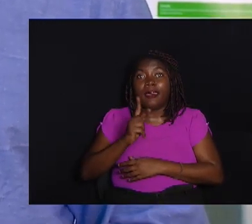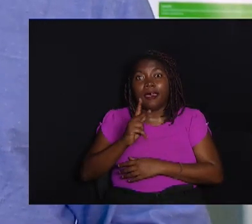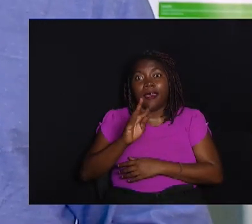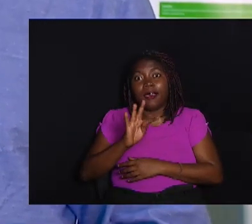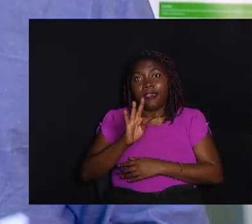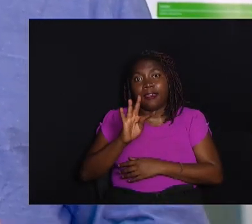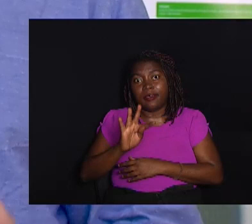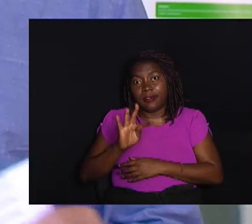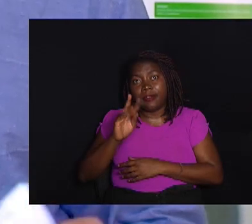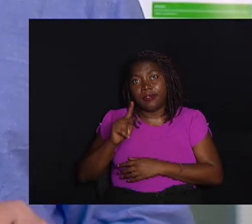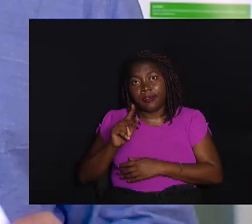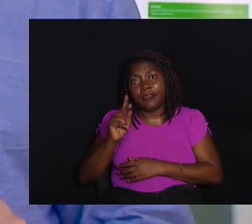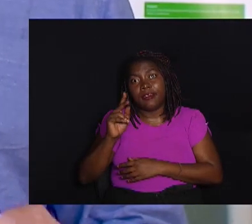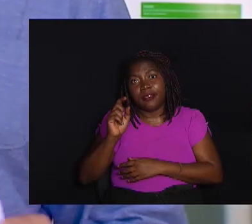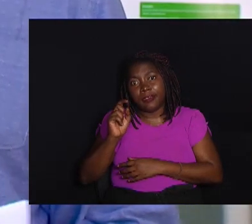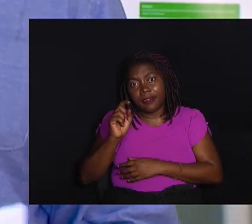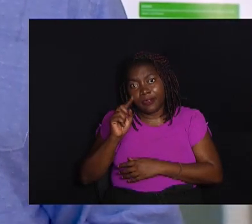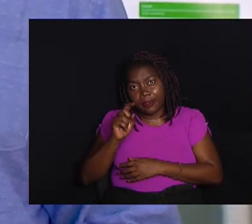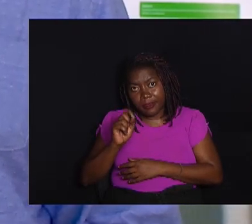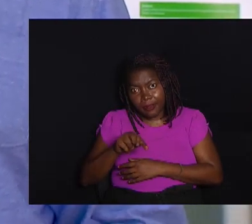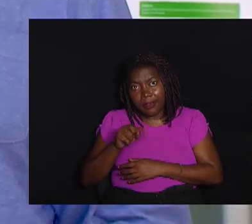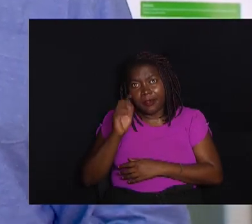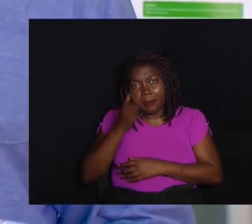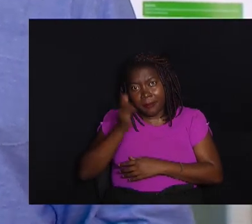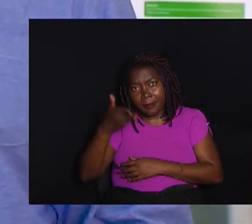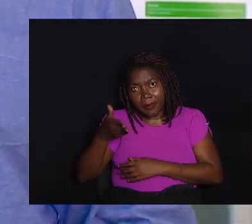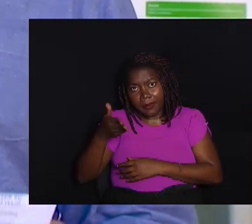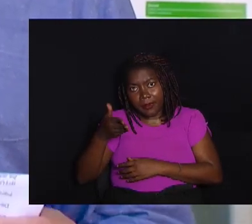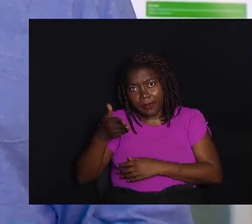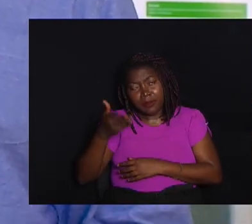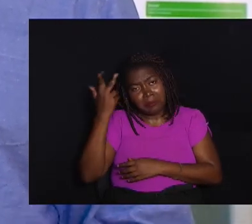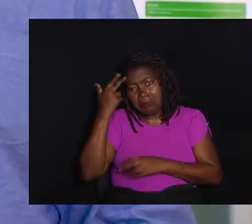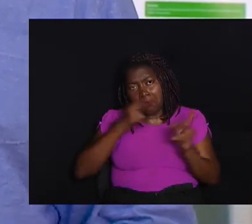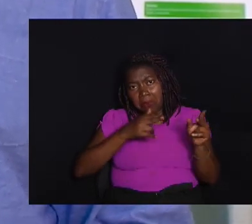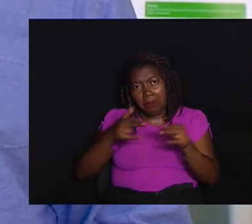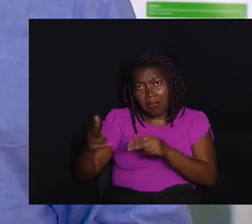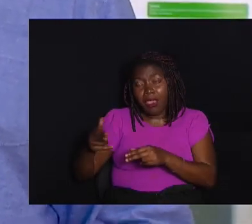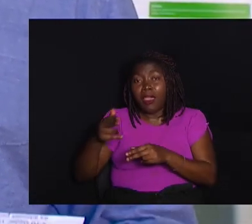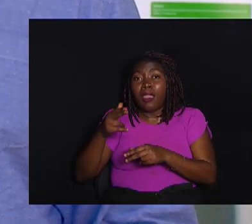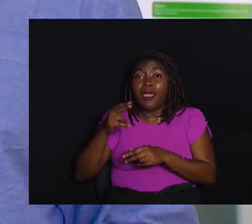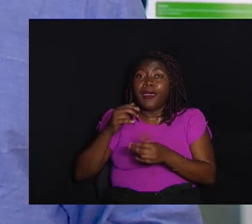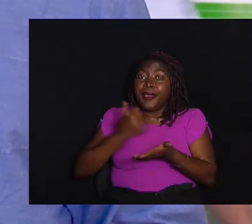www.http://, que é o padrão de todo mundo, né? Padrão, isso. Mas você pode escrever